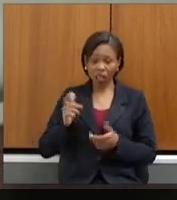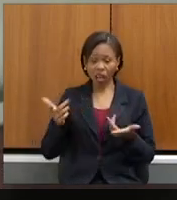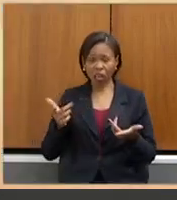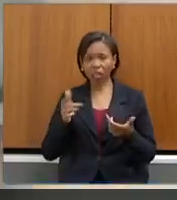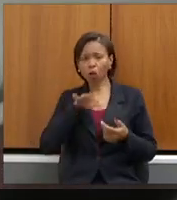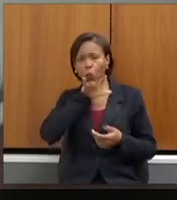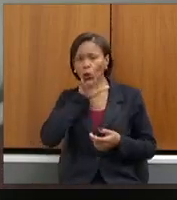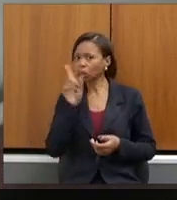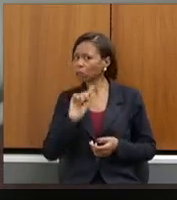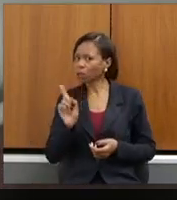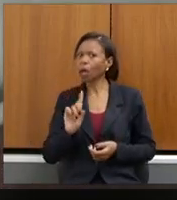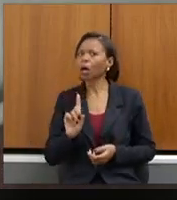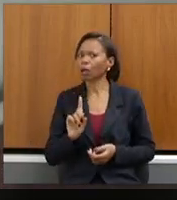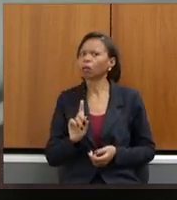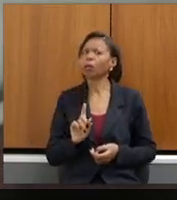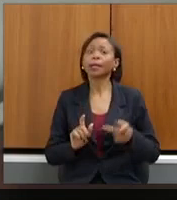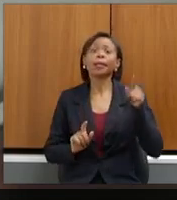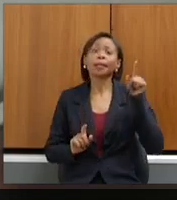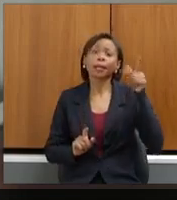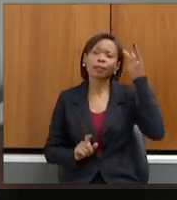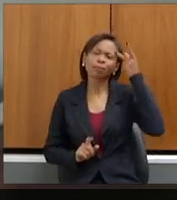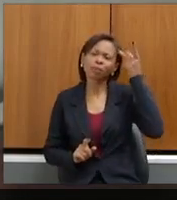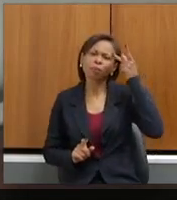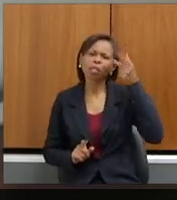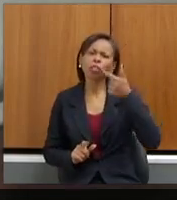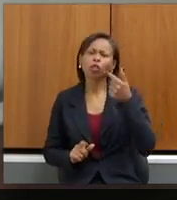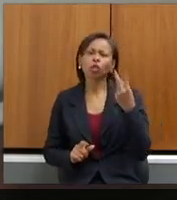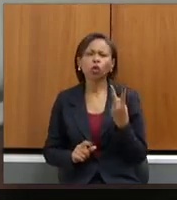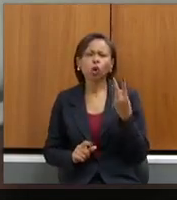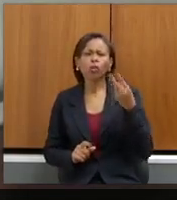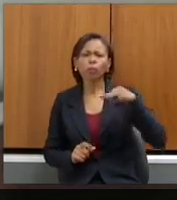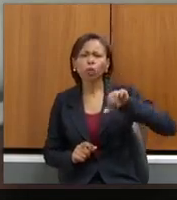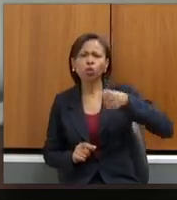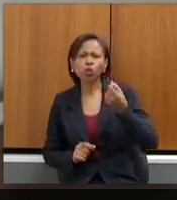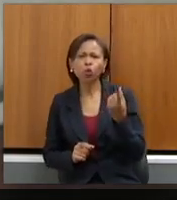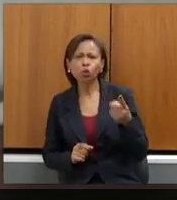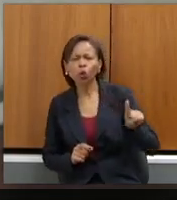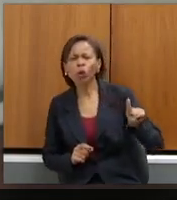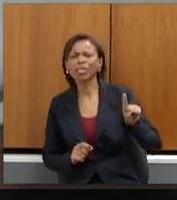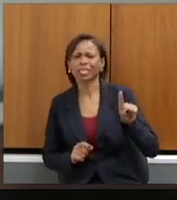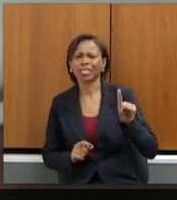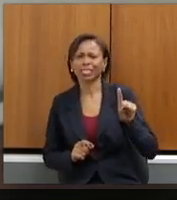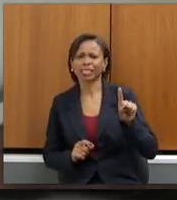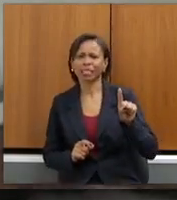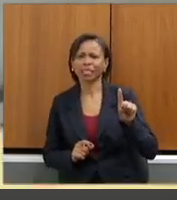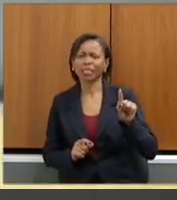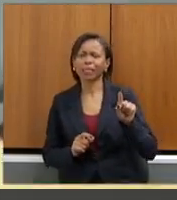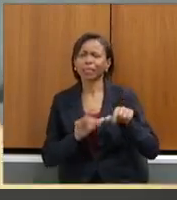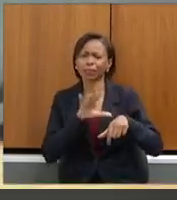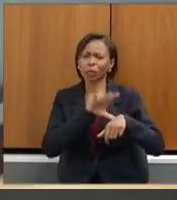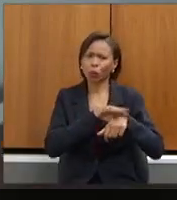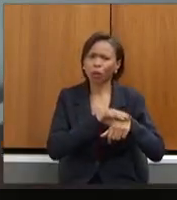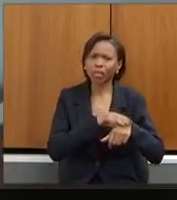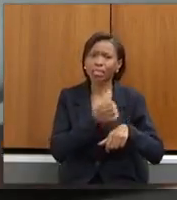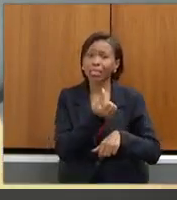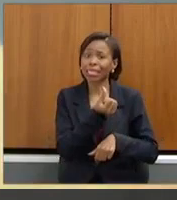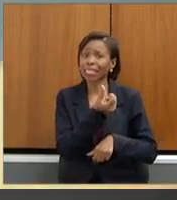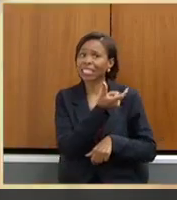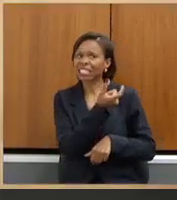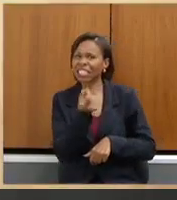em São Paulo São Paulo tá com 2000000 150.000 caso 62 mil boxes Minas Gerais com